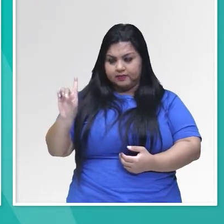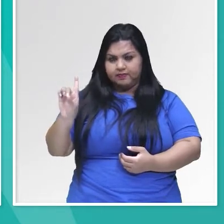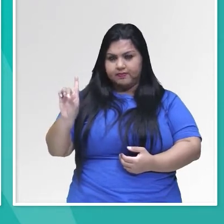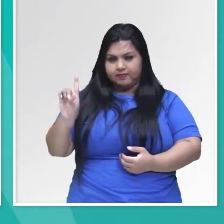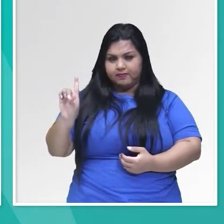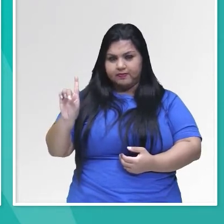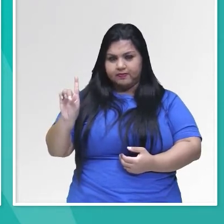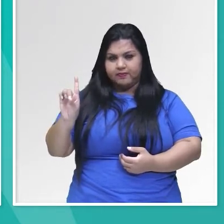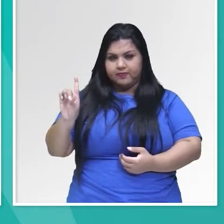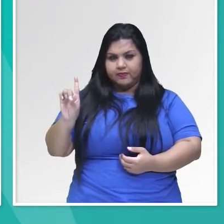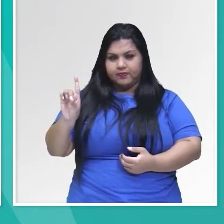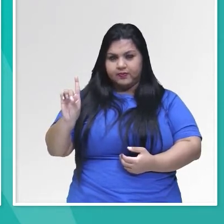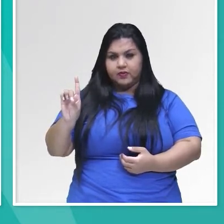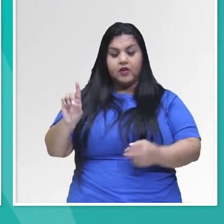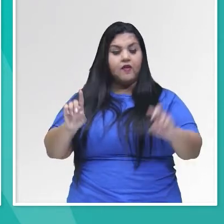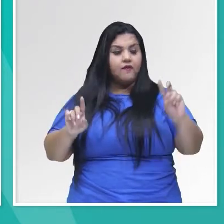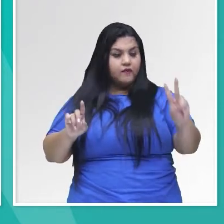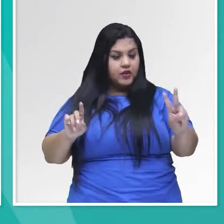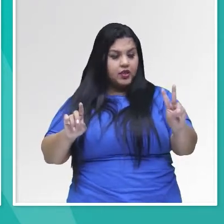VTD,